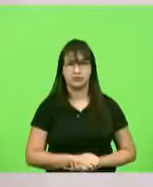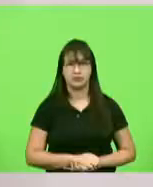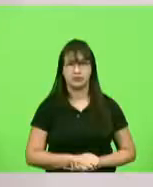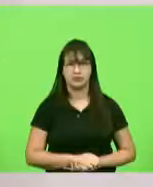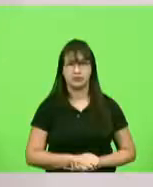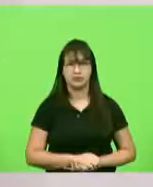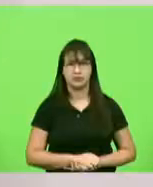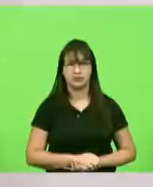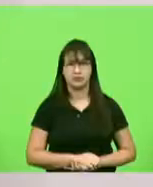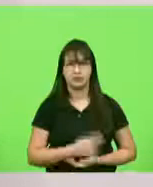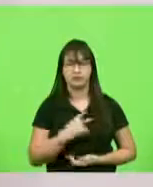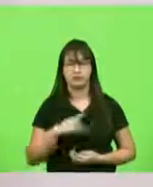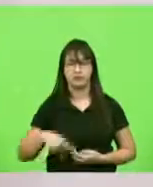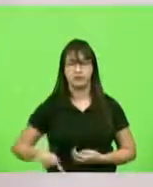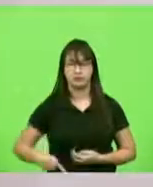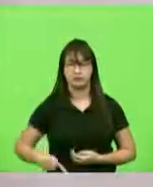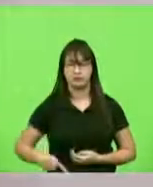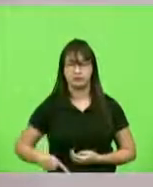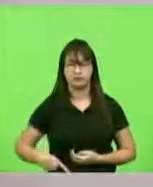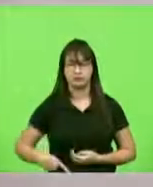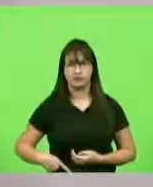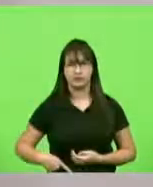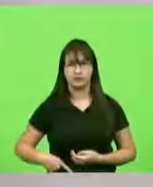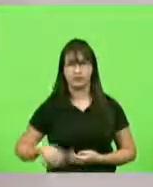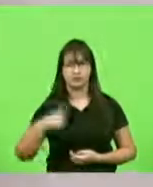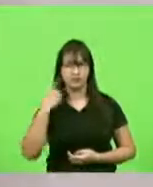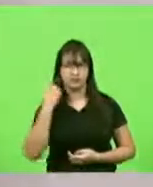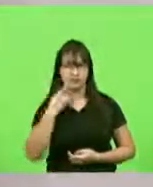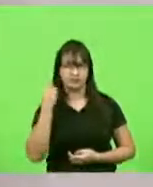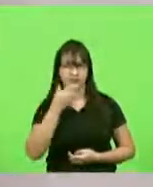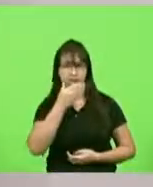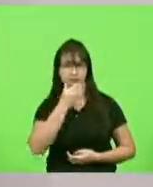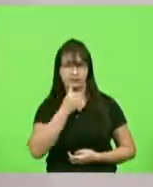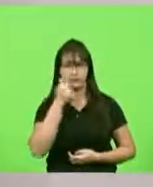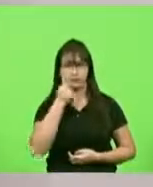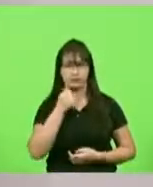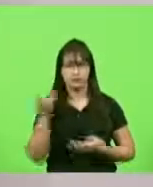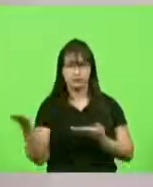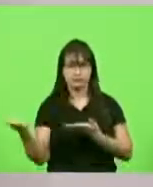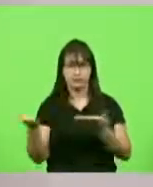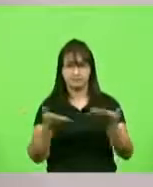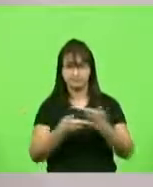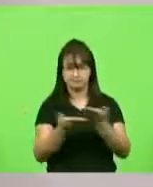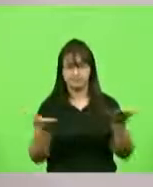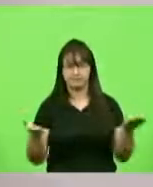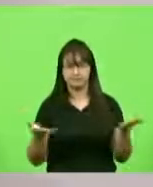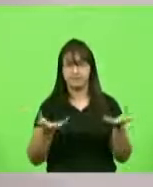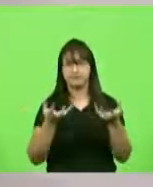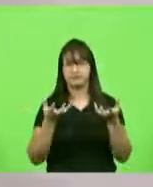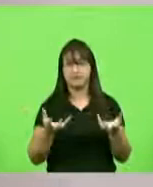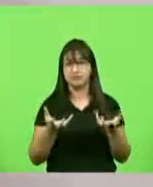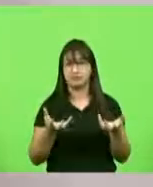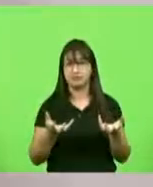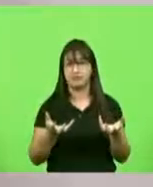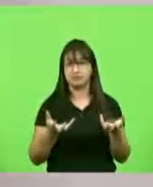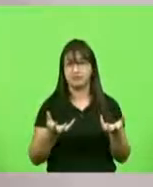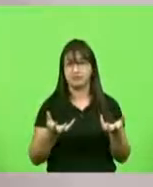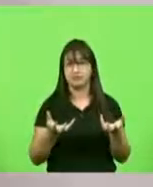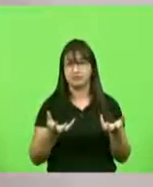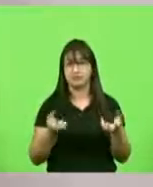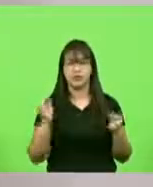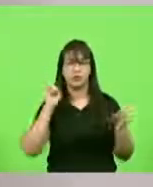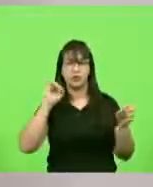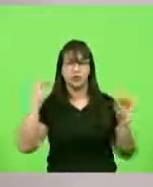Senhor presidente, senhores deputados, eu queria fazer uma